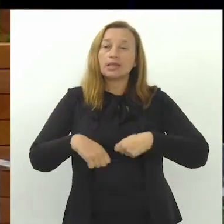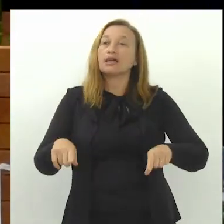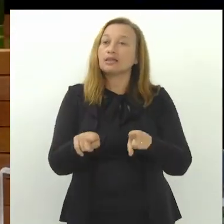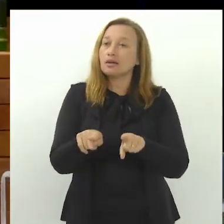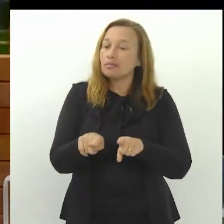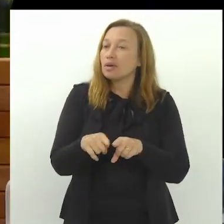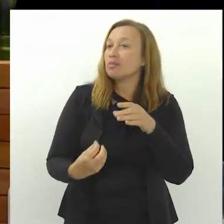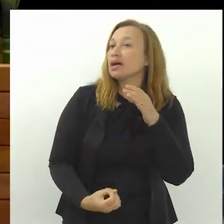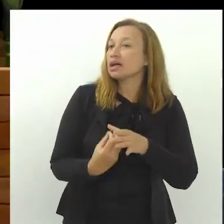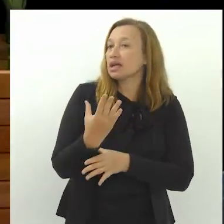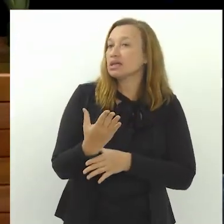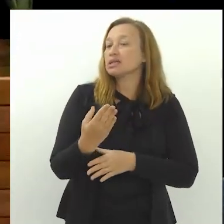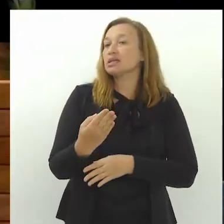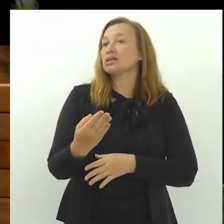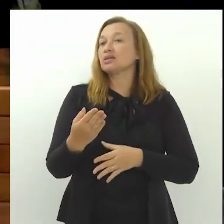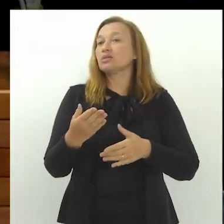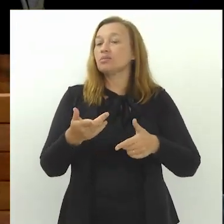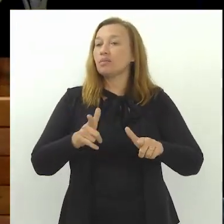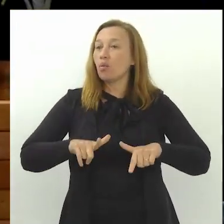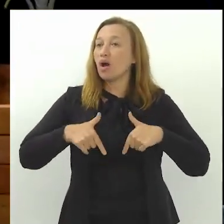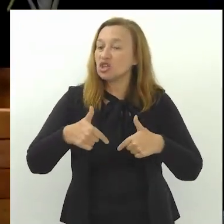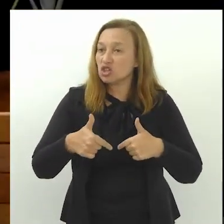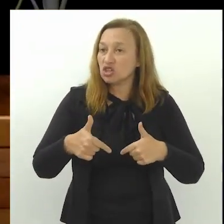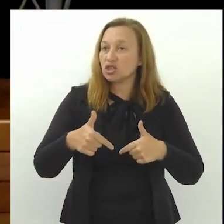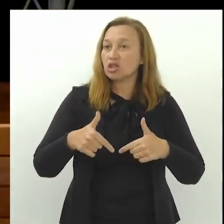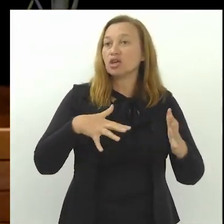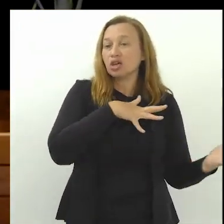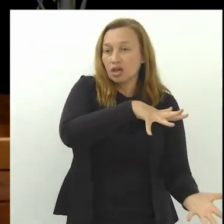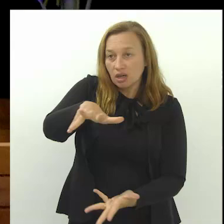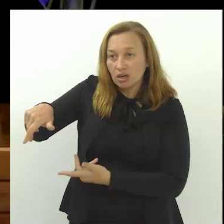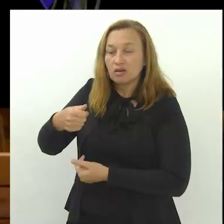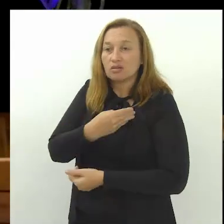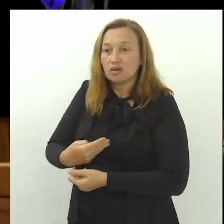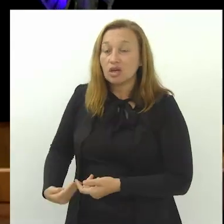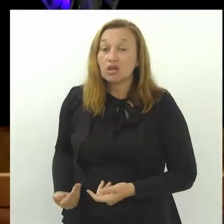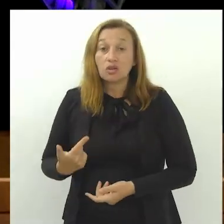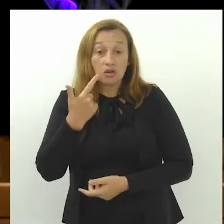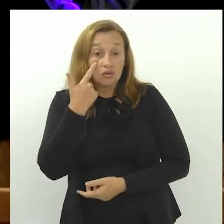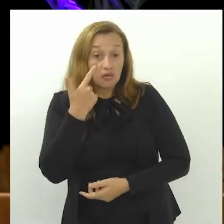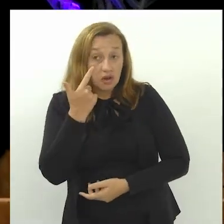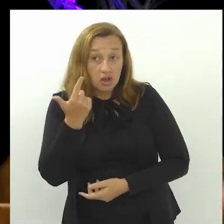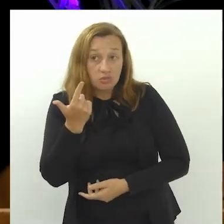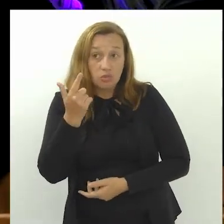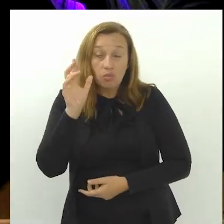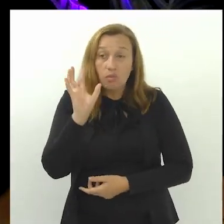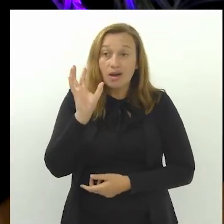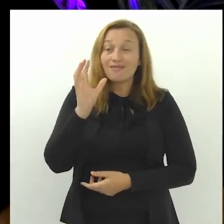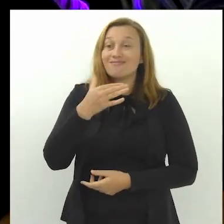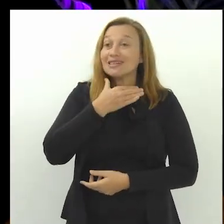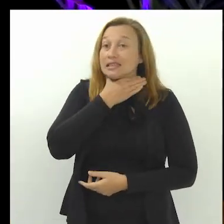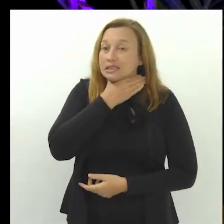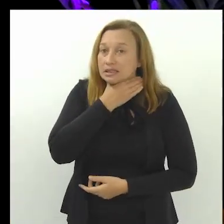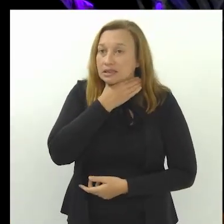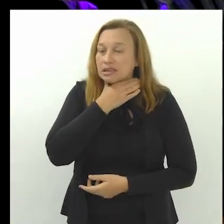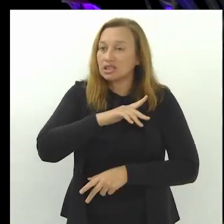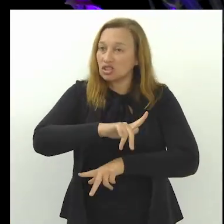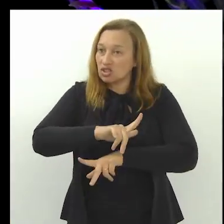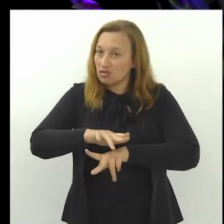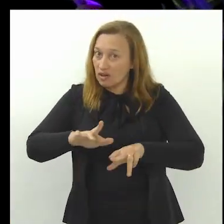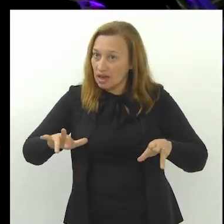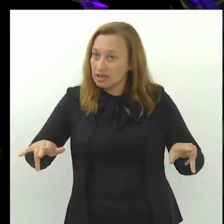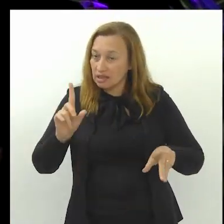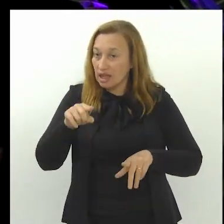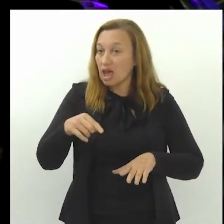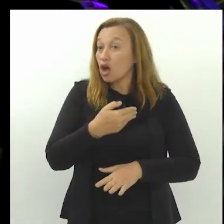uma necessidade também para a construção da governança global, porque, como já comentado, nós vivemos atualmente uma crise do multilateralismo,